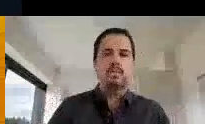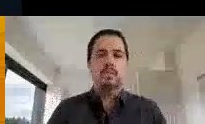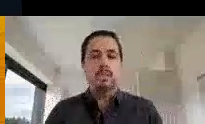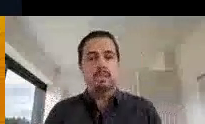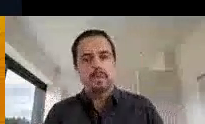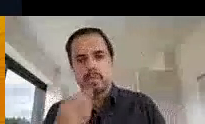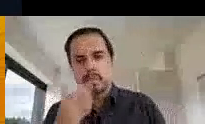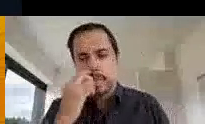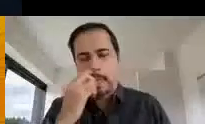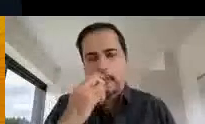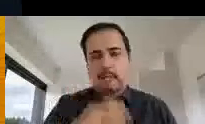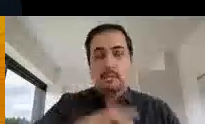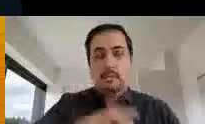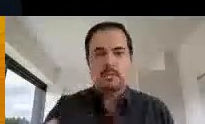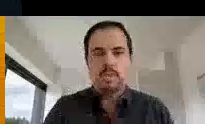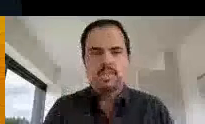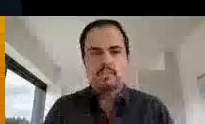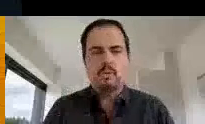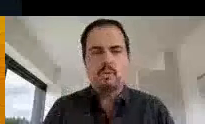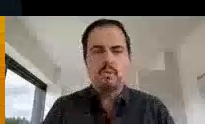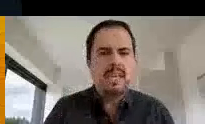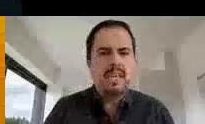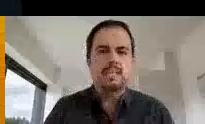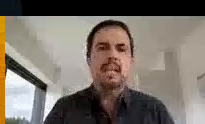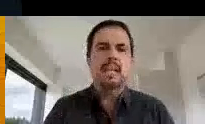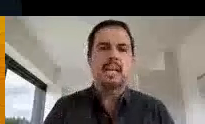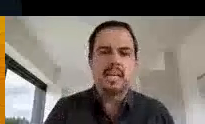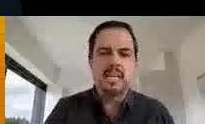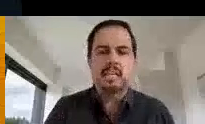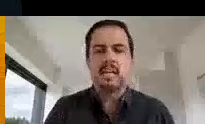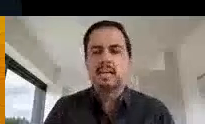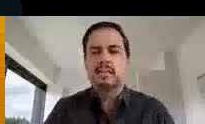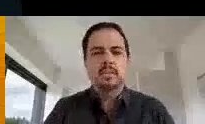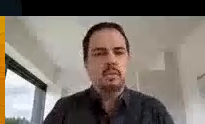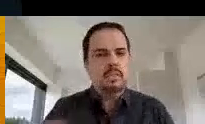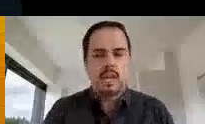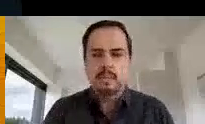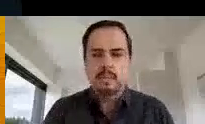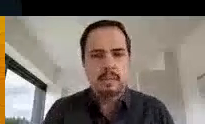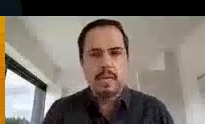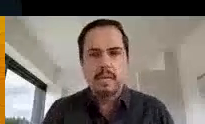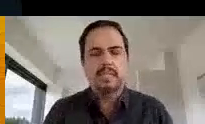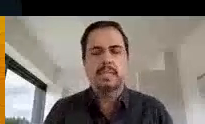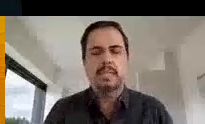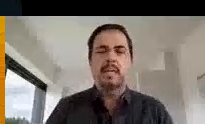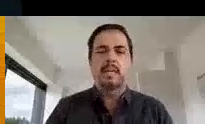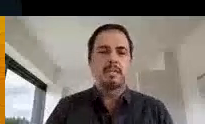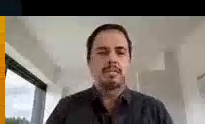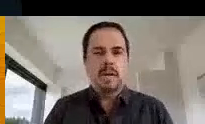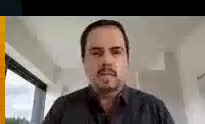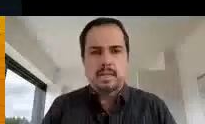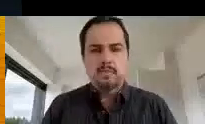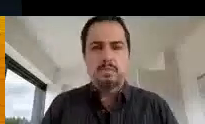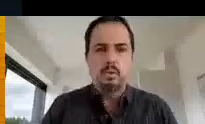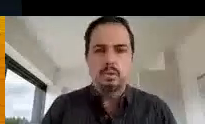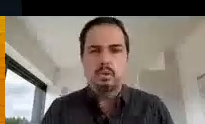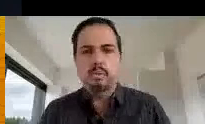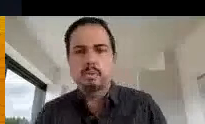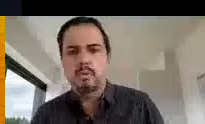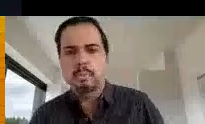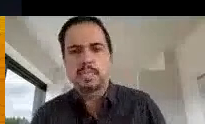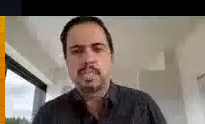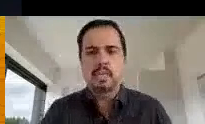famoso UX, né, User Experience, aí vem o famoso UX, pouco clique, tela clean, você fazer as coisas rapidamente, né, você não tem um